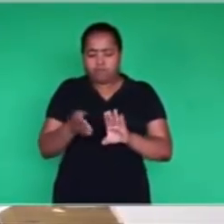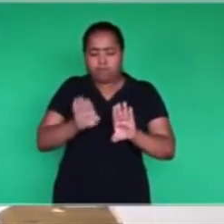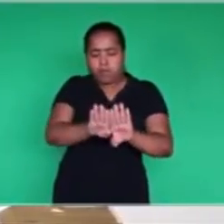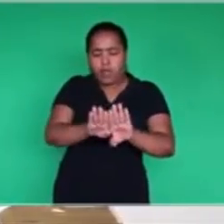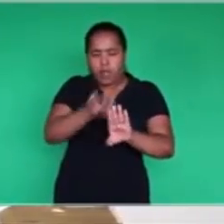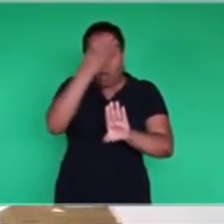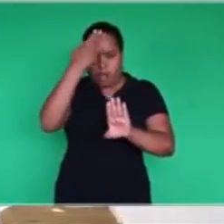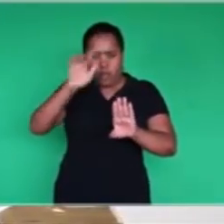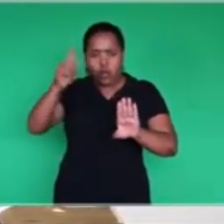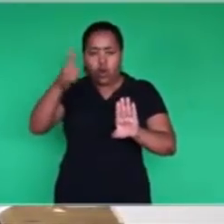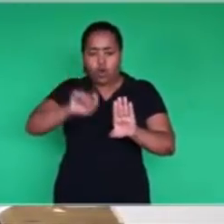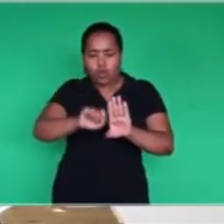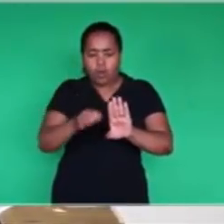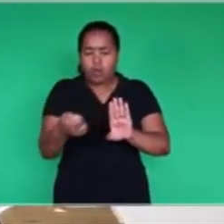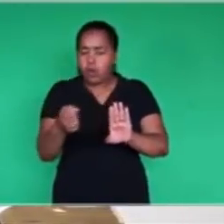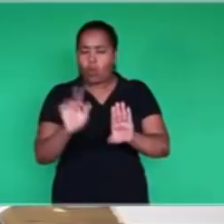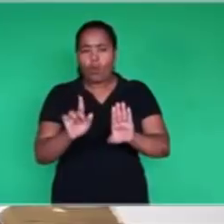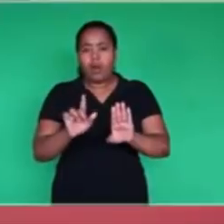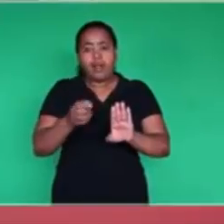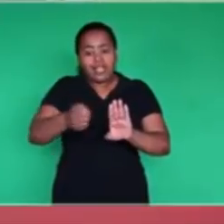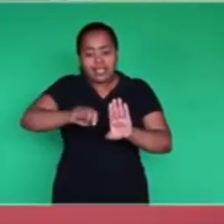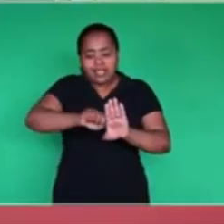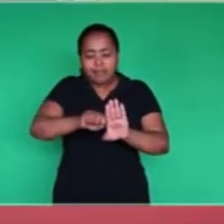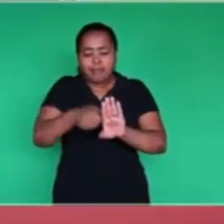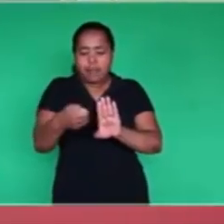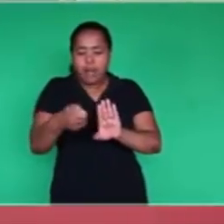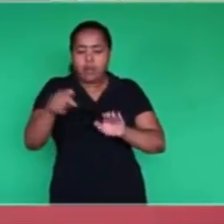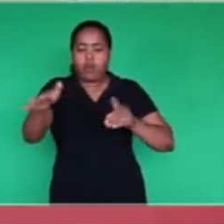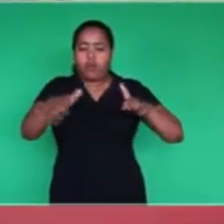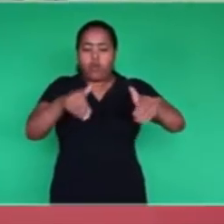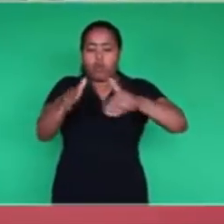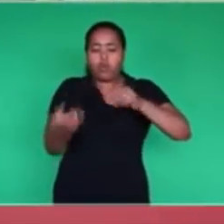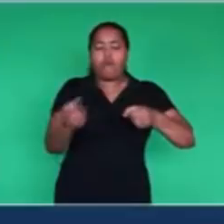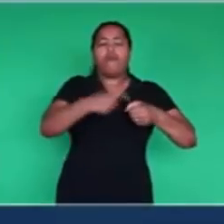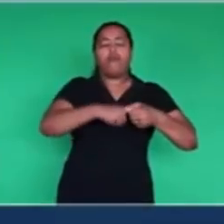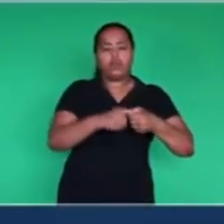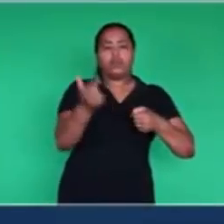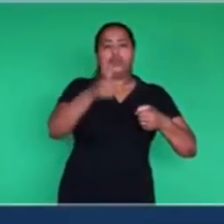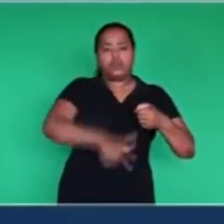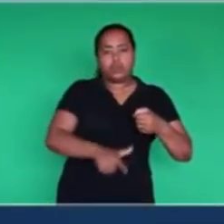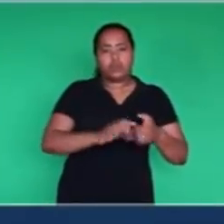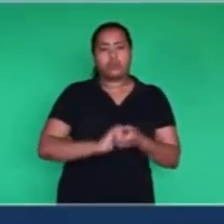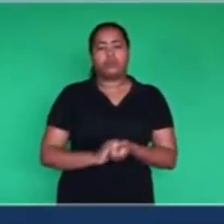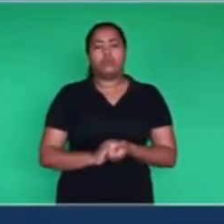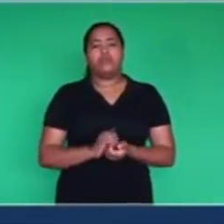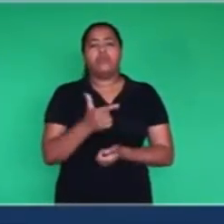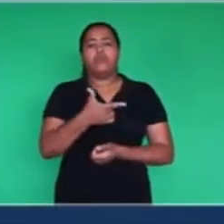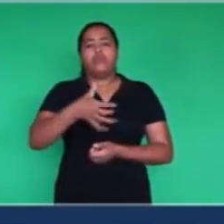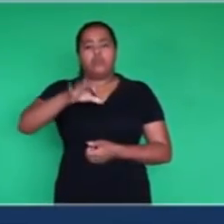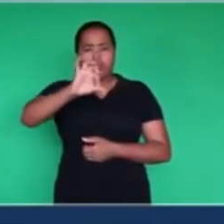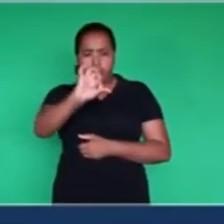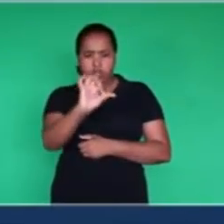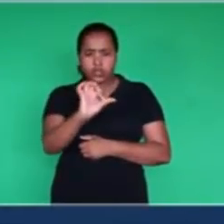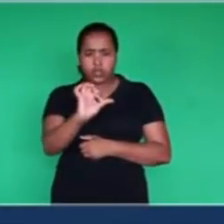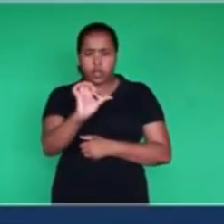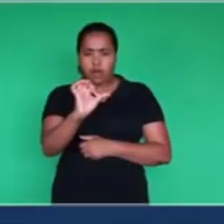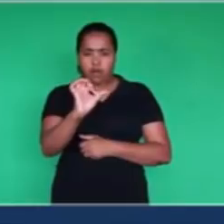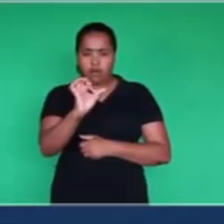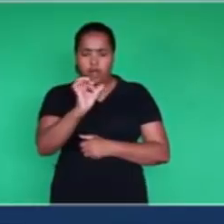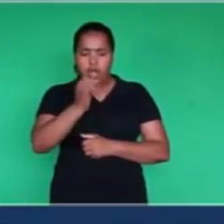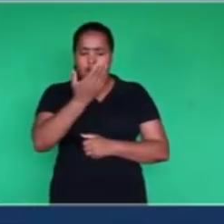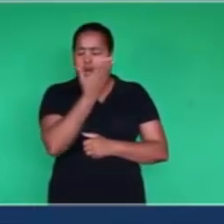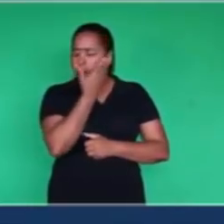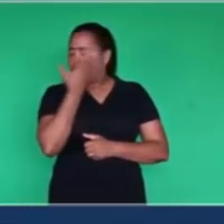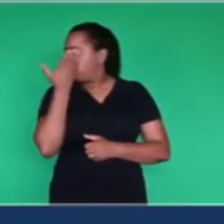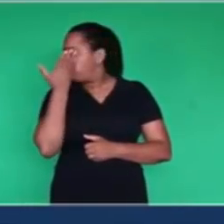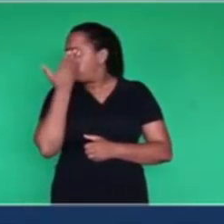abriu a chave, pode vir. Verso 29. Nem esconderei mais a minha face deles, quando